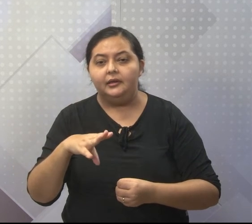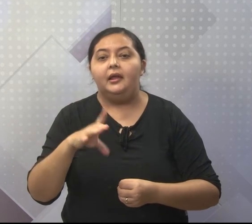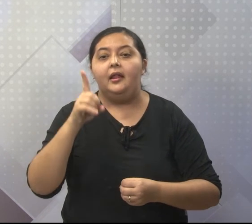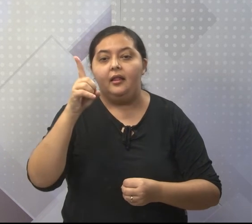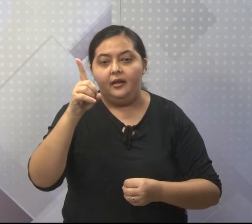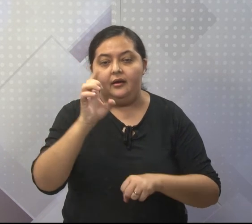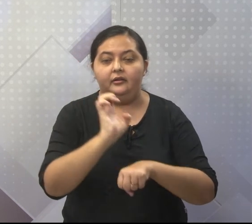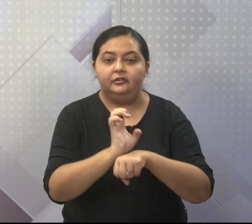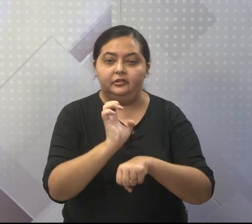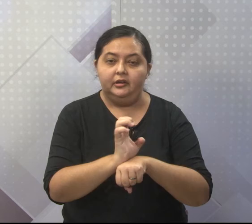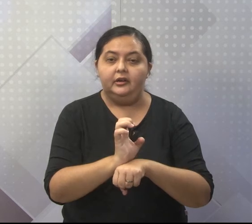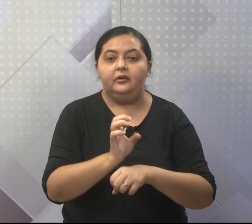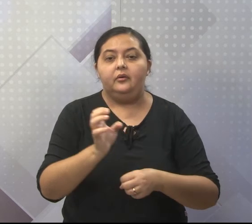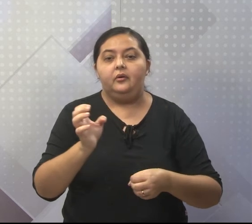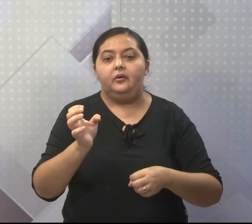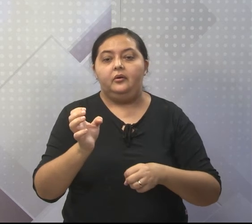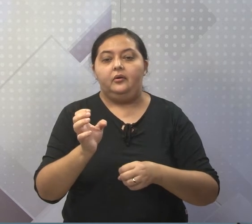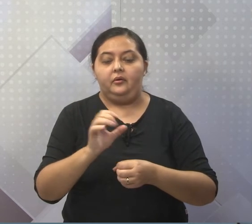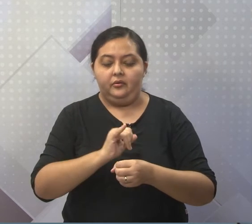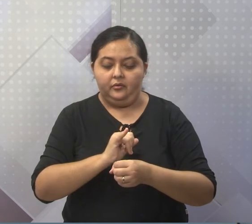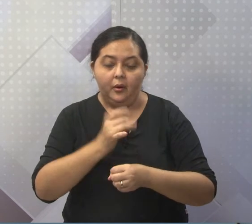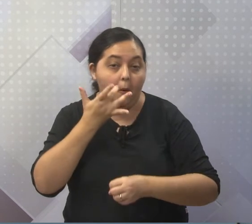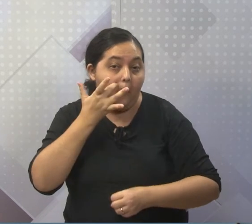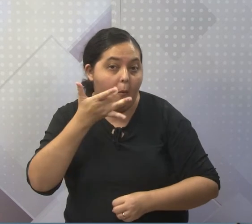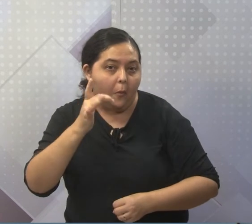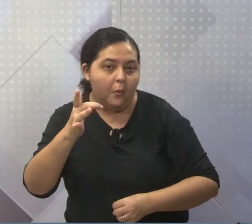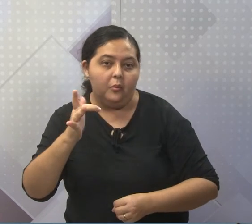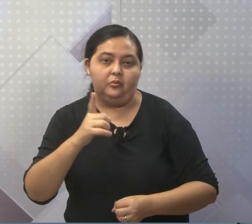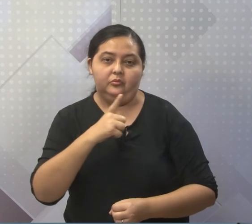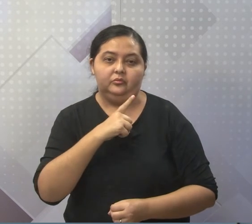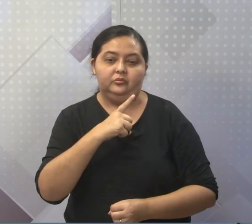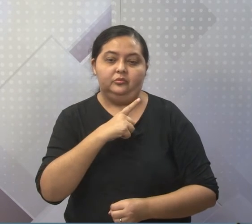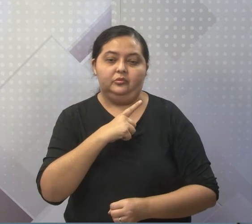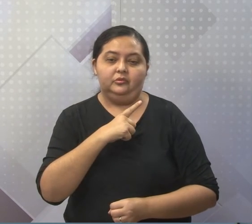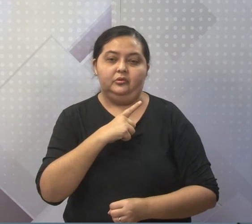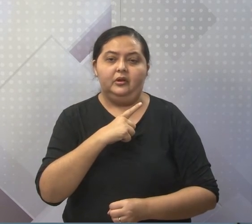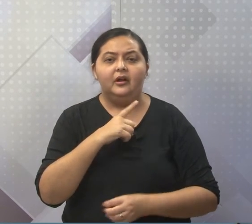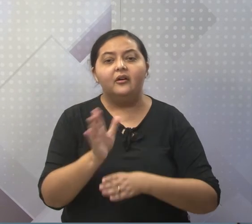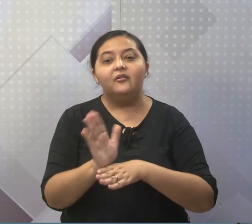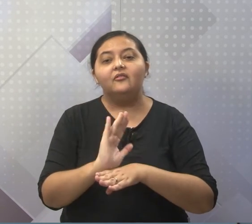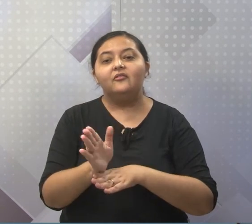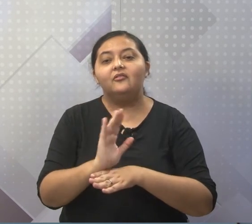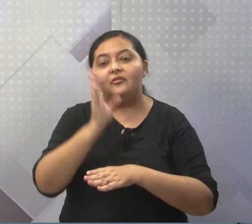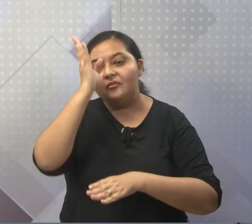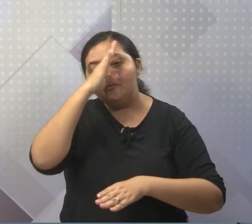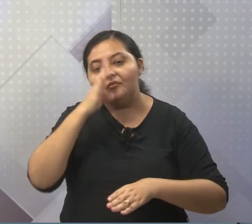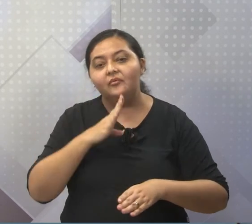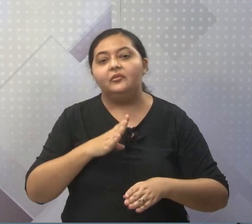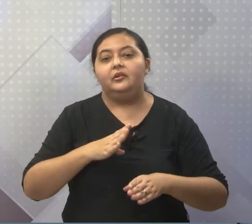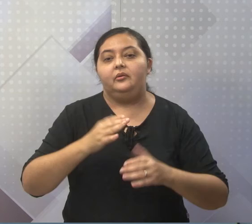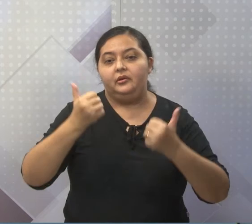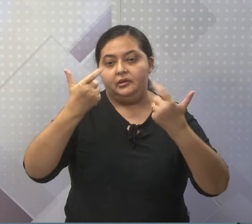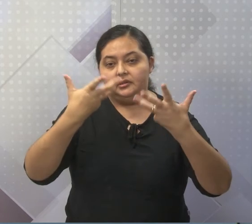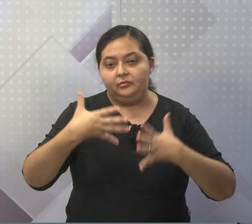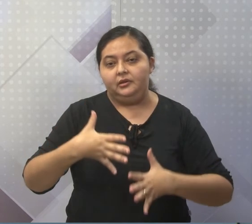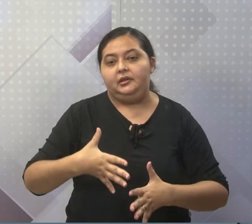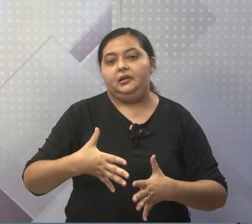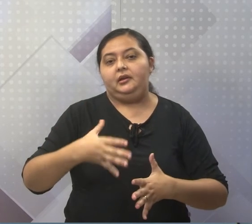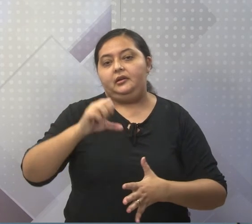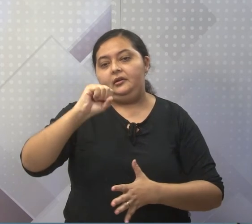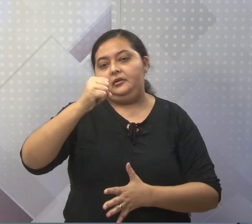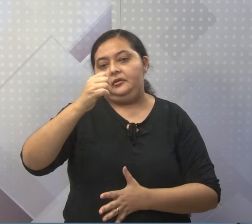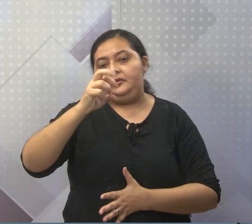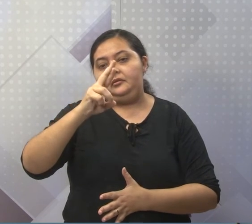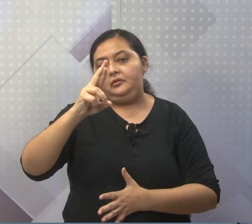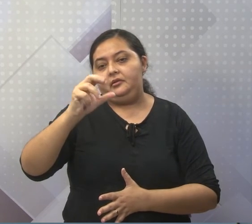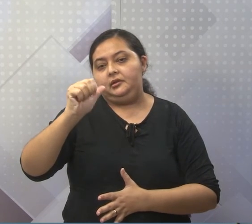do ouro tá é um exemplo é uma sugestão de filme o filme brasileiro uma serra pelada para mostrar a realidade